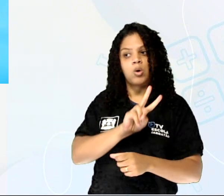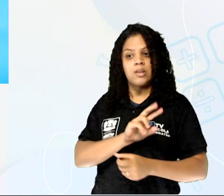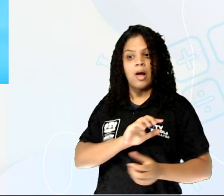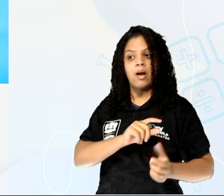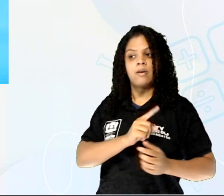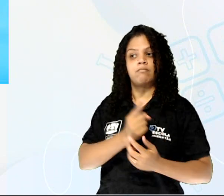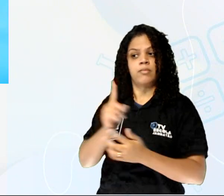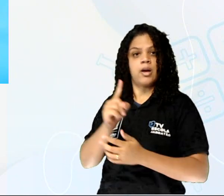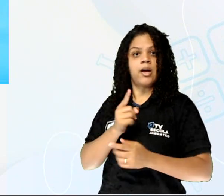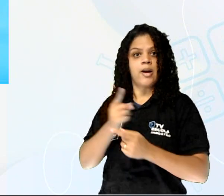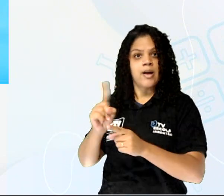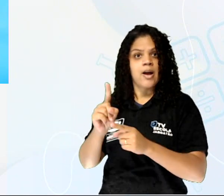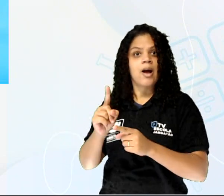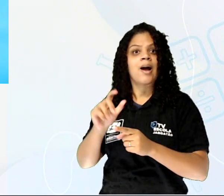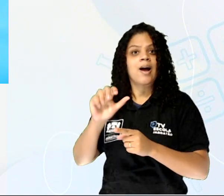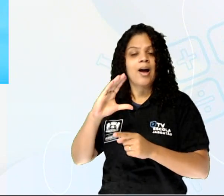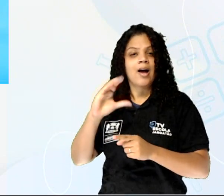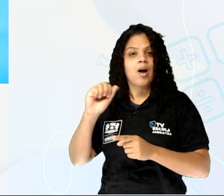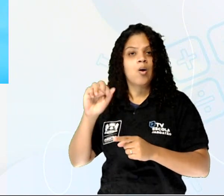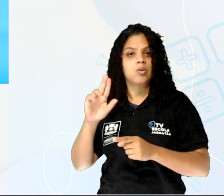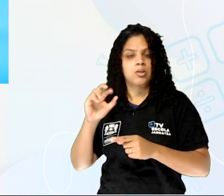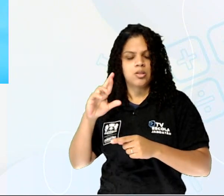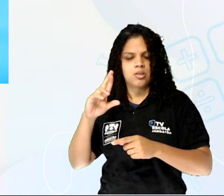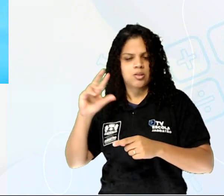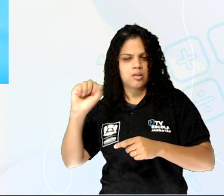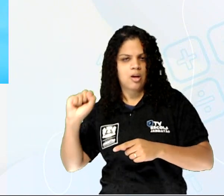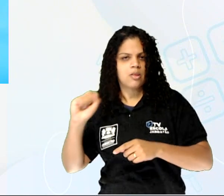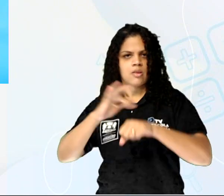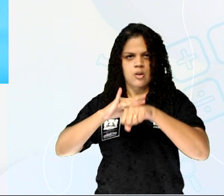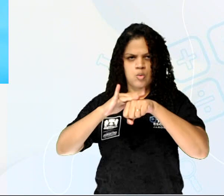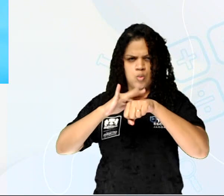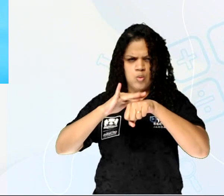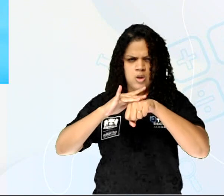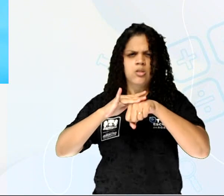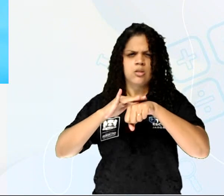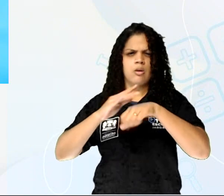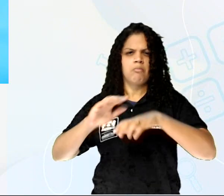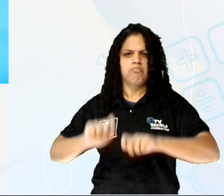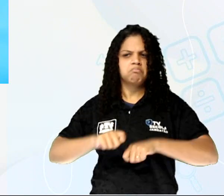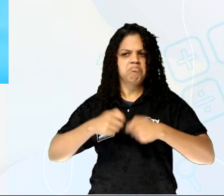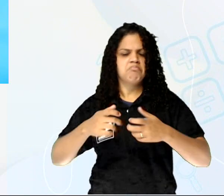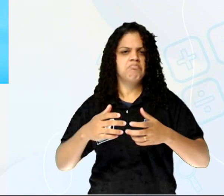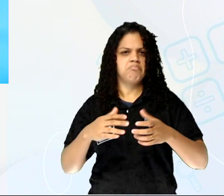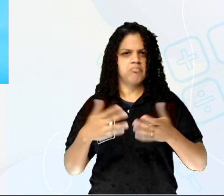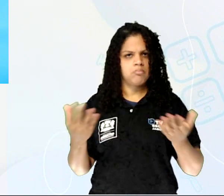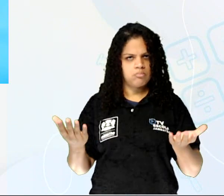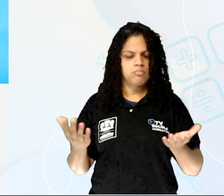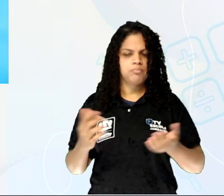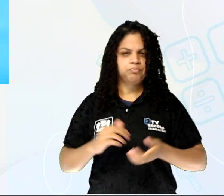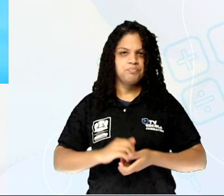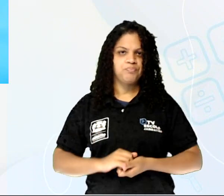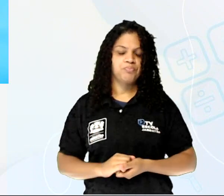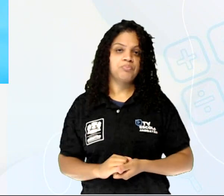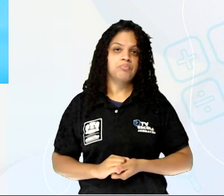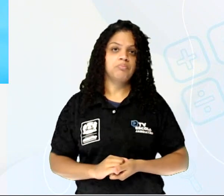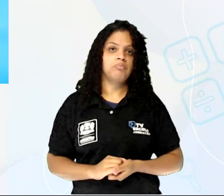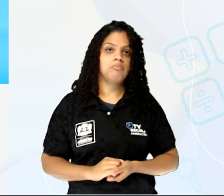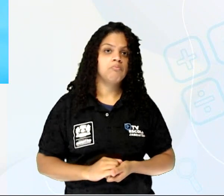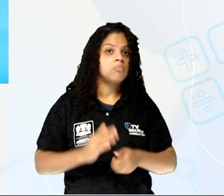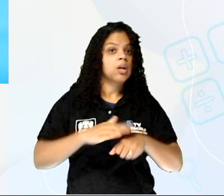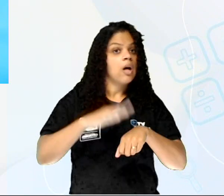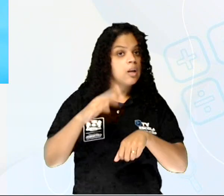inativado, atenuado ou presente apenas em fragmentos. Além do